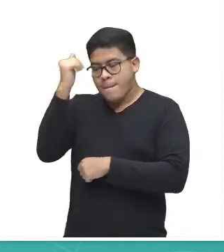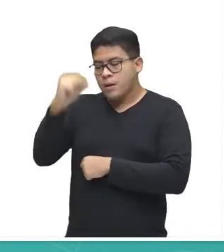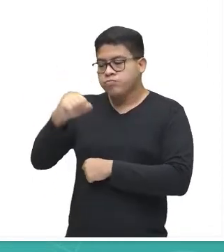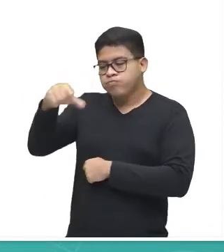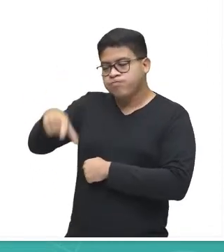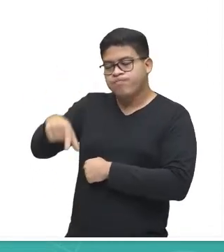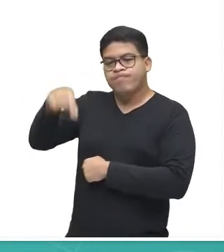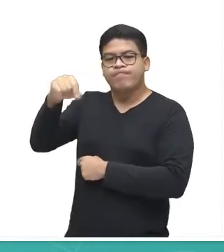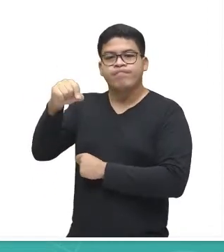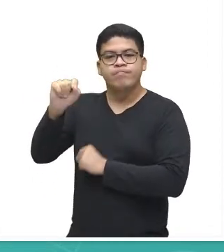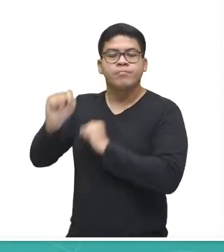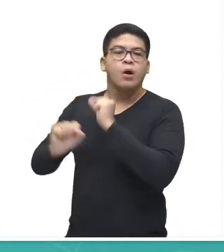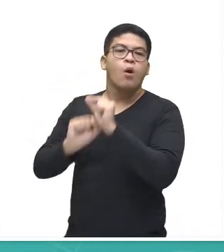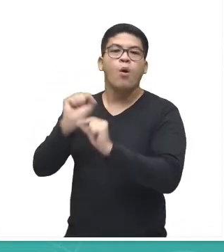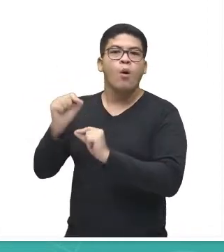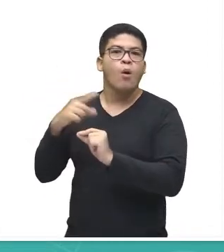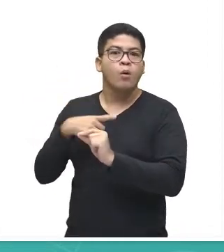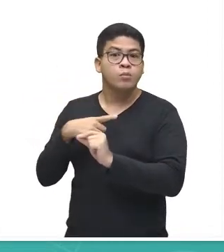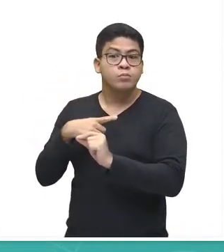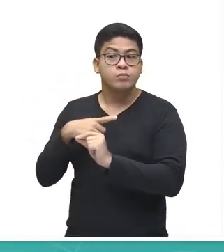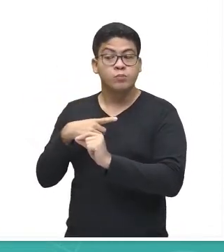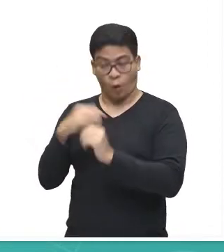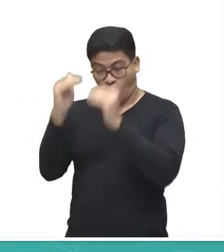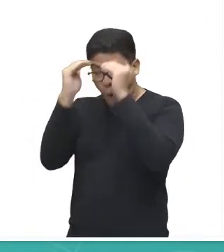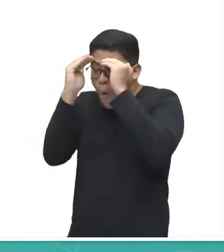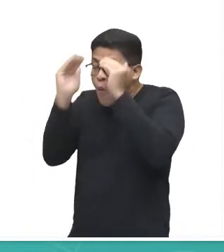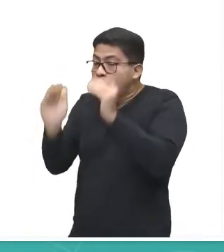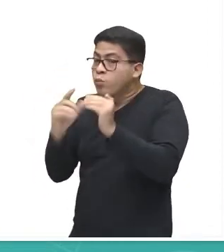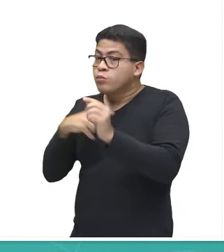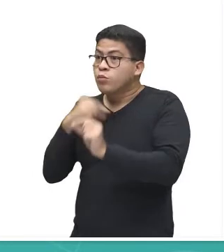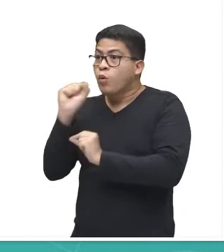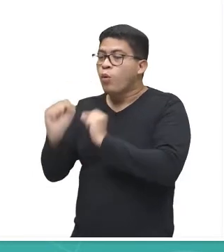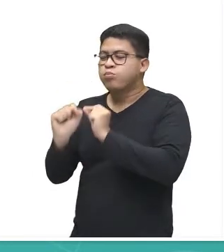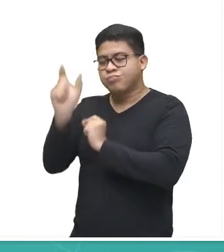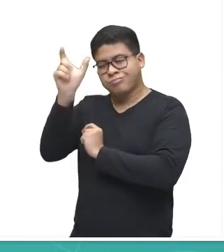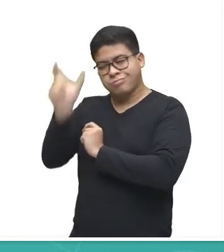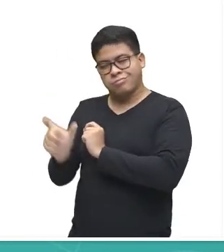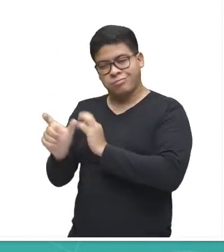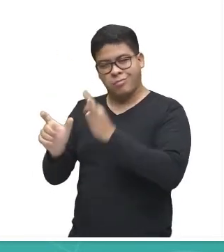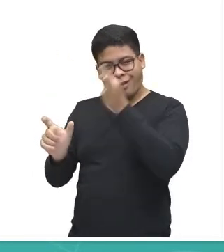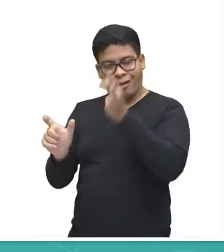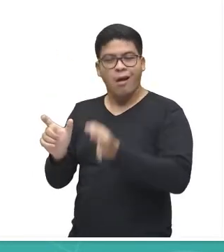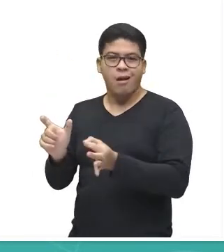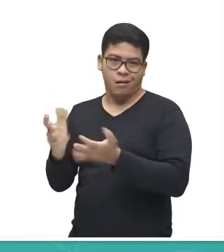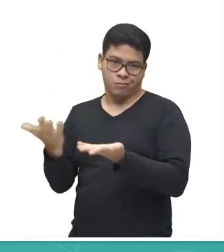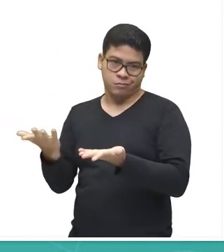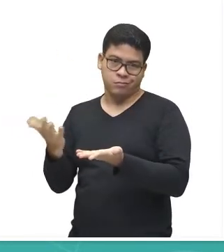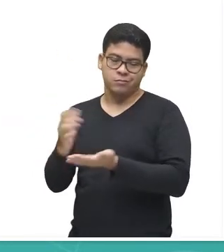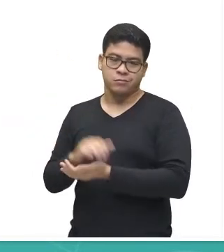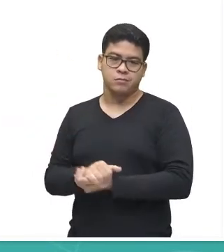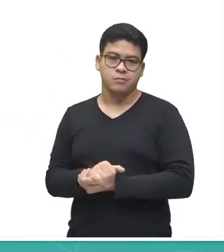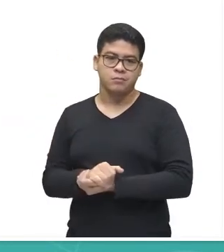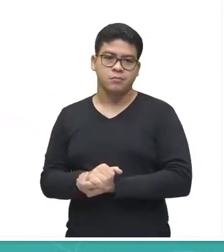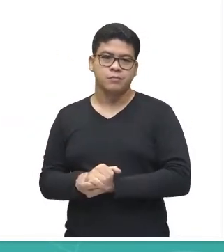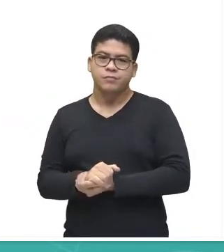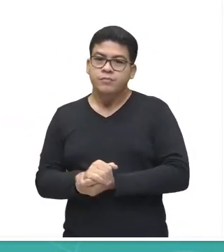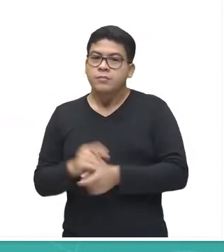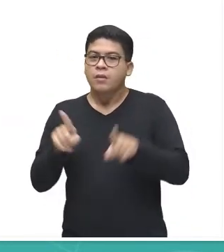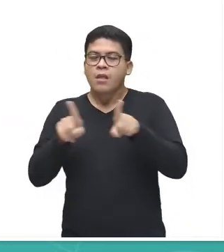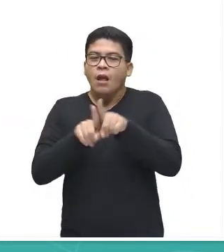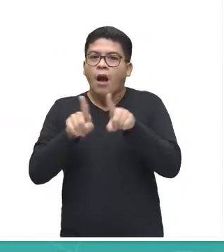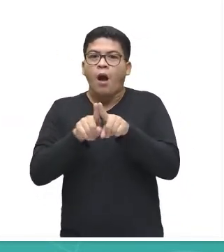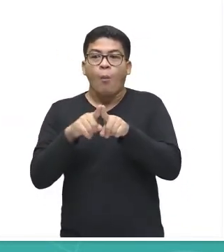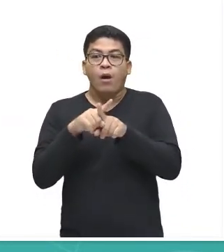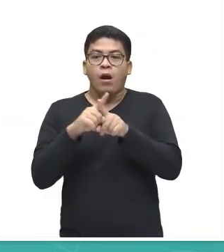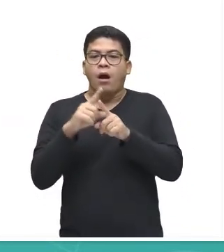e procurar modelos apropriados de comportamento, não é verdade? Outra mudança também, característica,